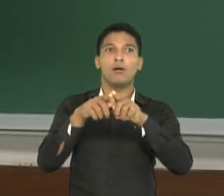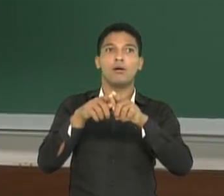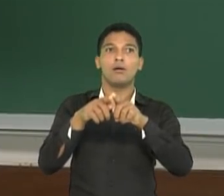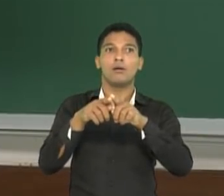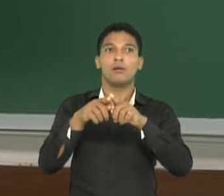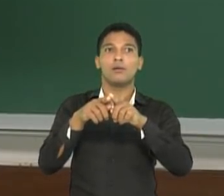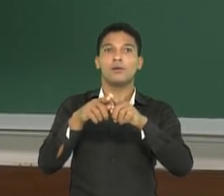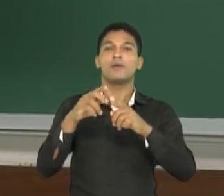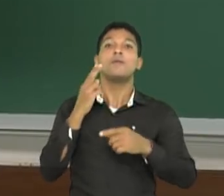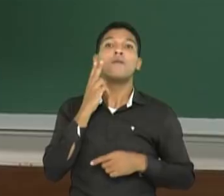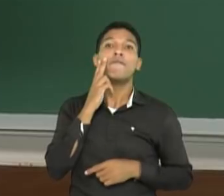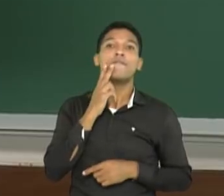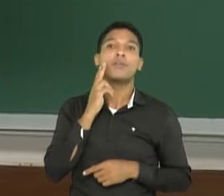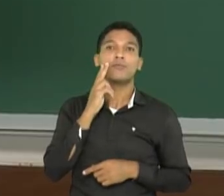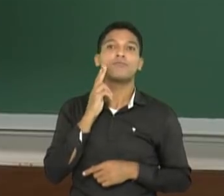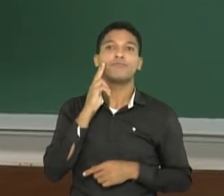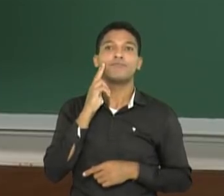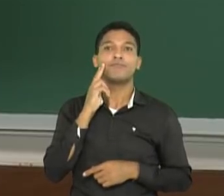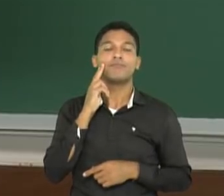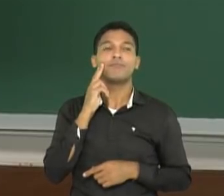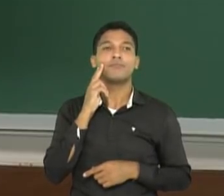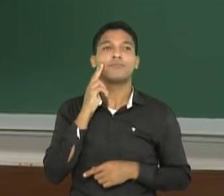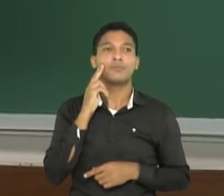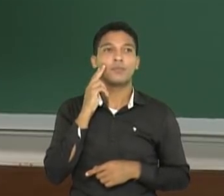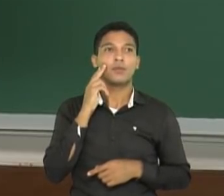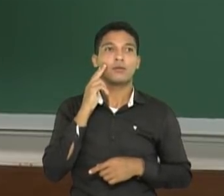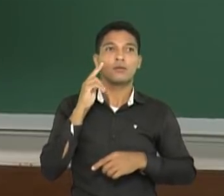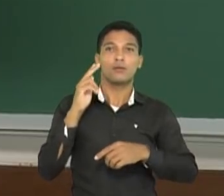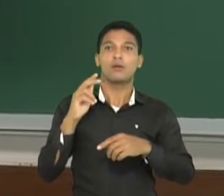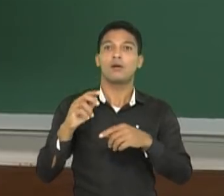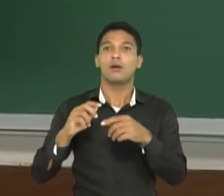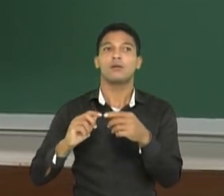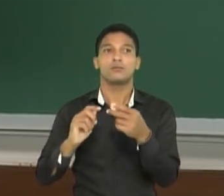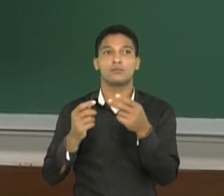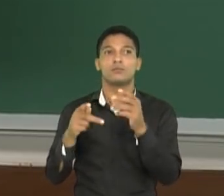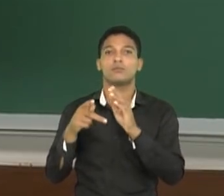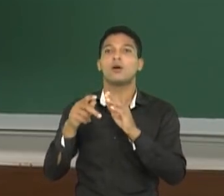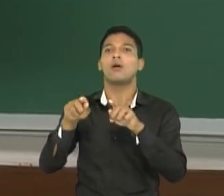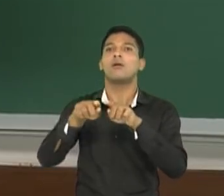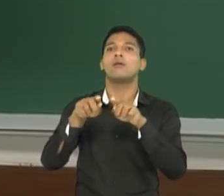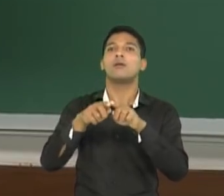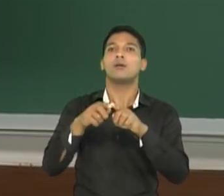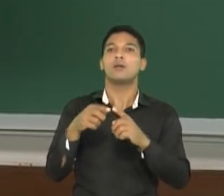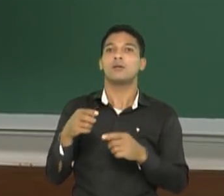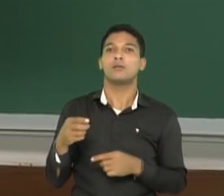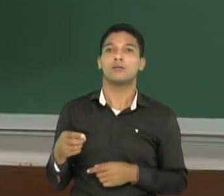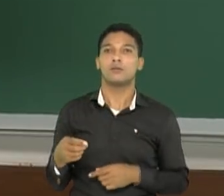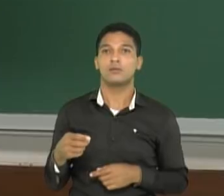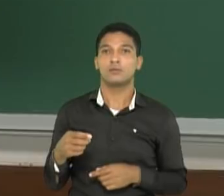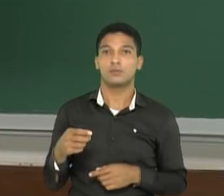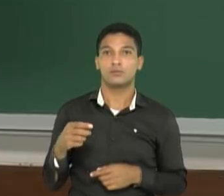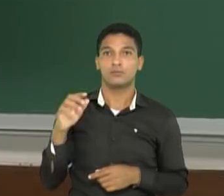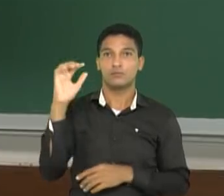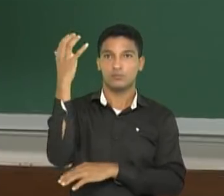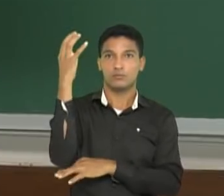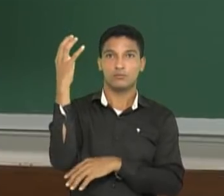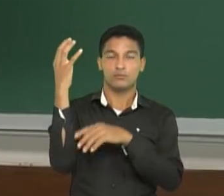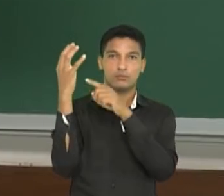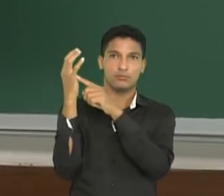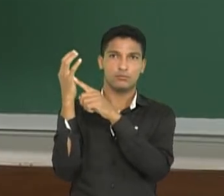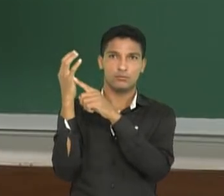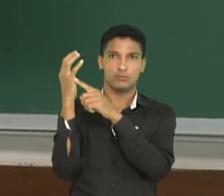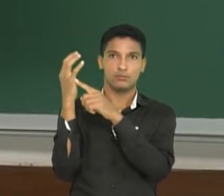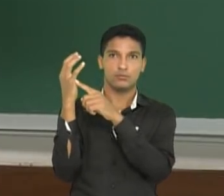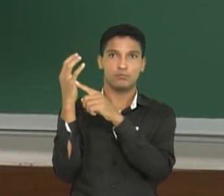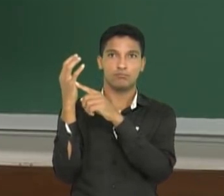outra faixa ali, fumo e soja sendo produzidos aqui. Aqui nesta porção mais do sertão, nós